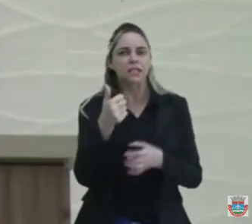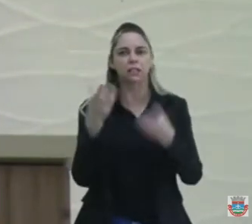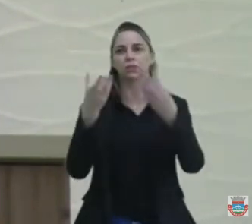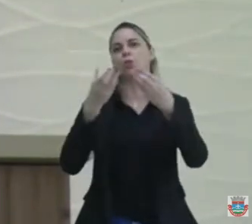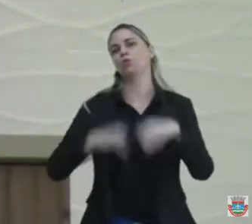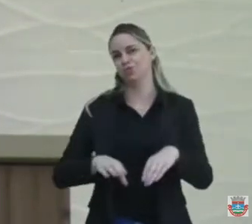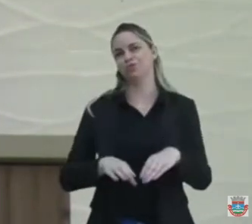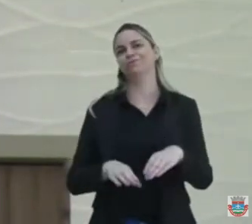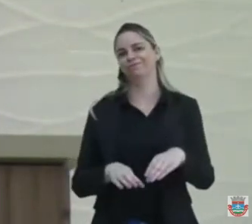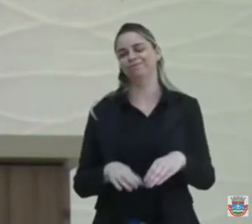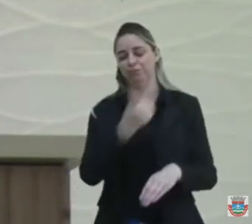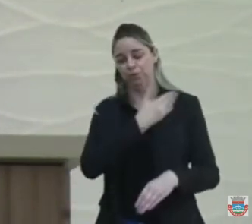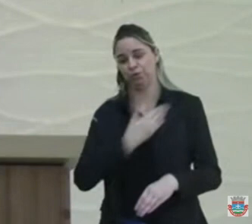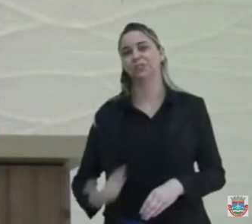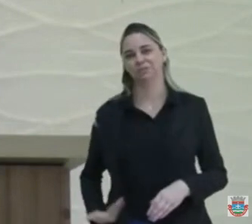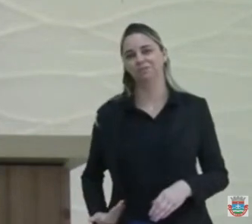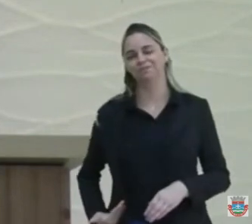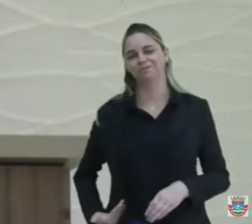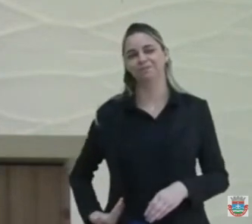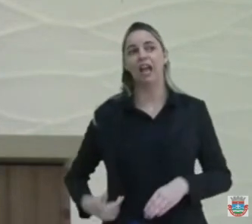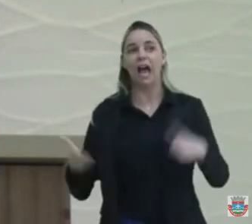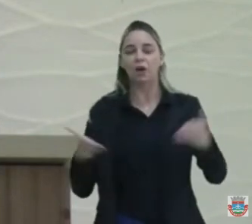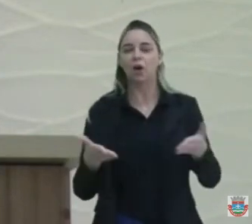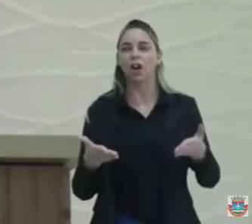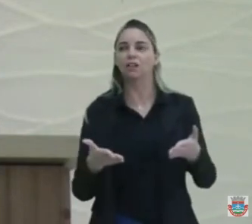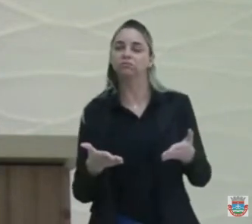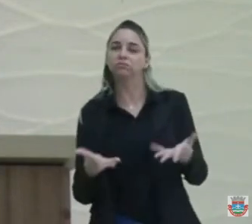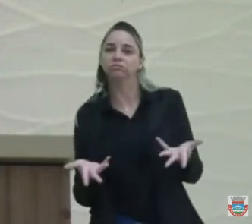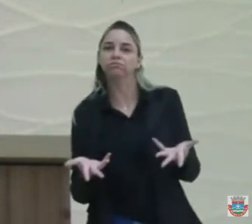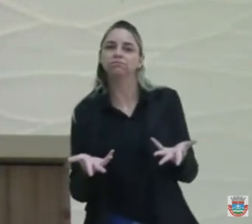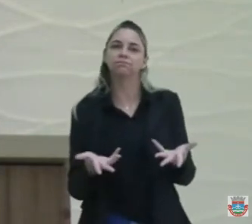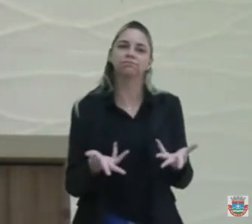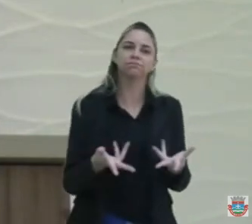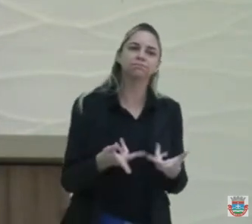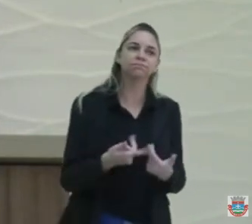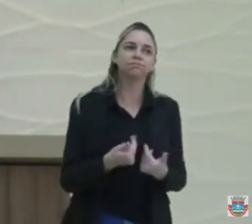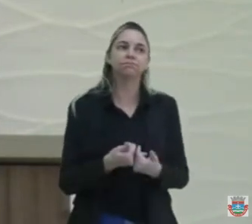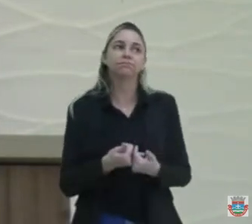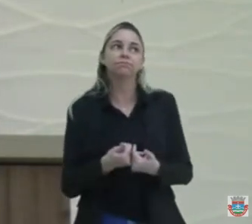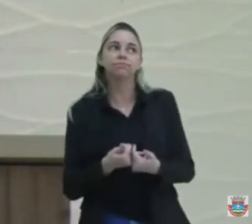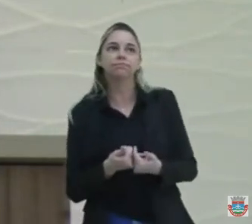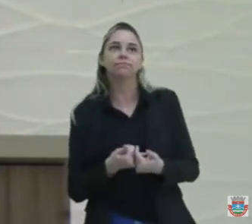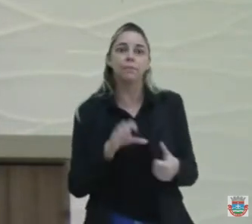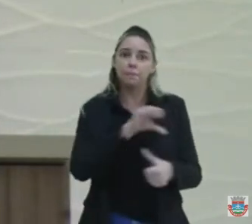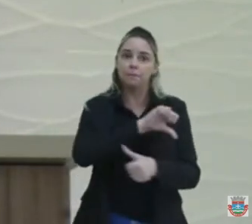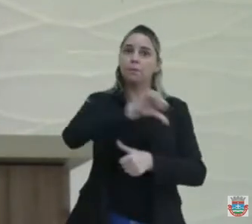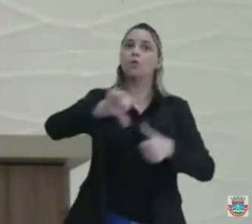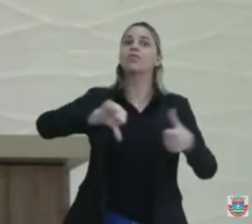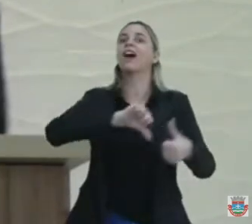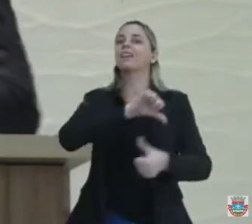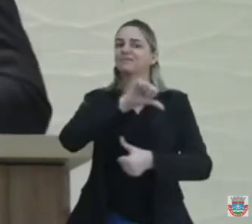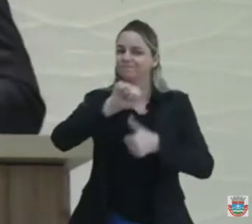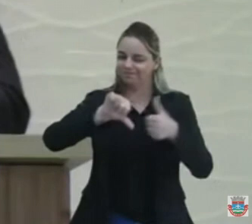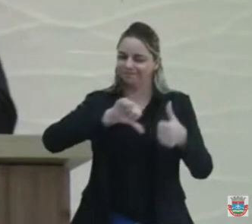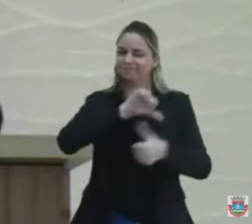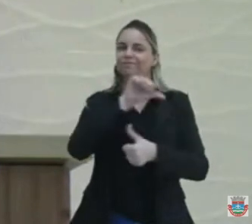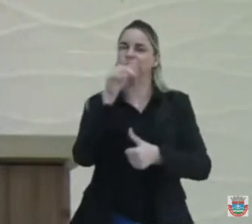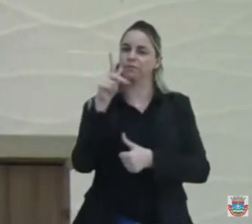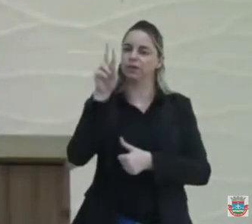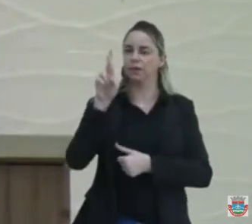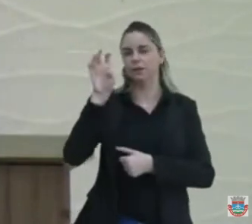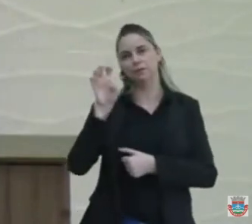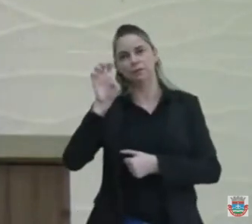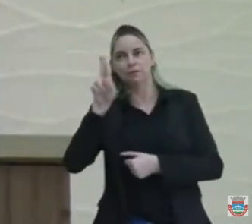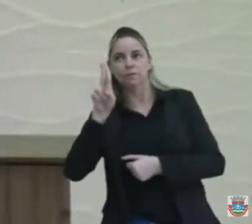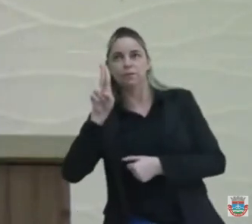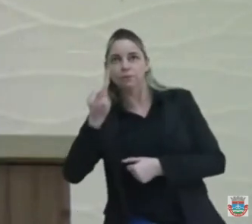agora vai ficar ligado os fundos e tornar o Prevuna superavitário, ou